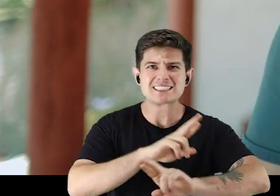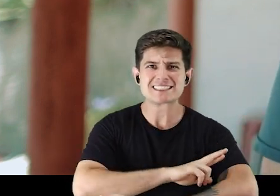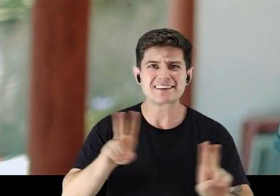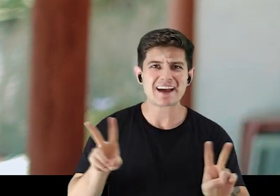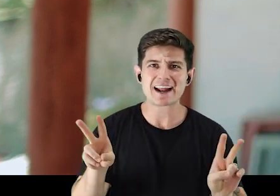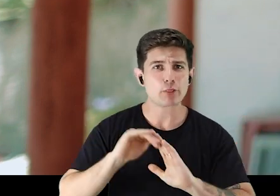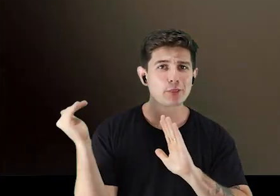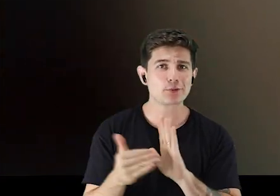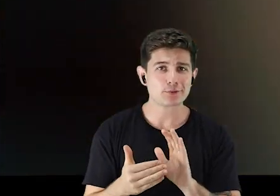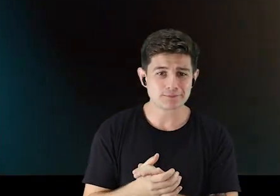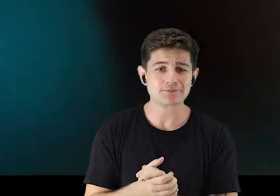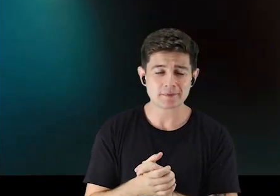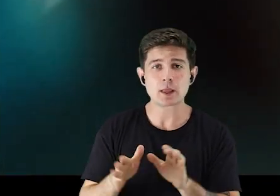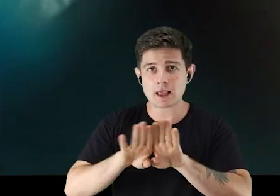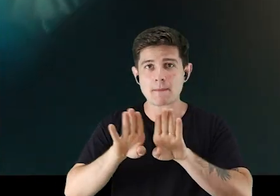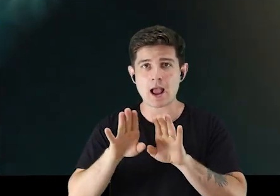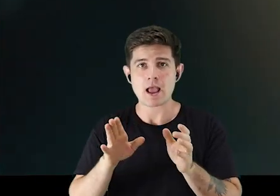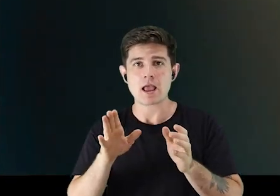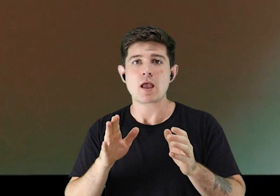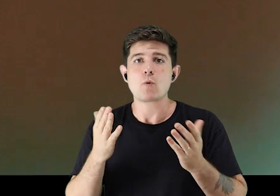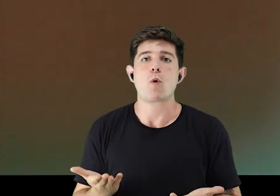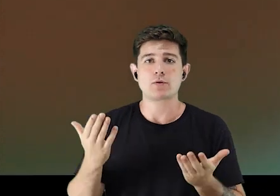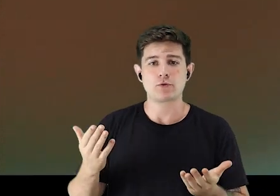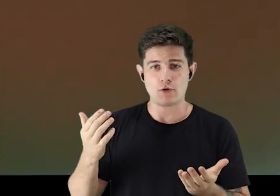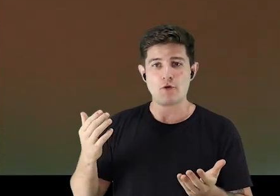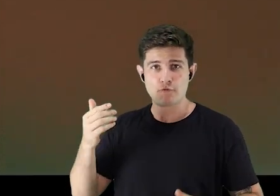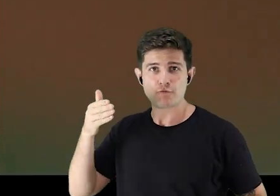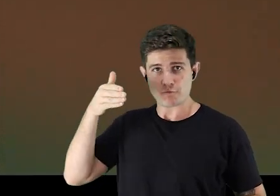vai ser nada igual a isso, né? Quando a gente foi pras escolas também,